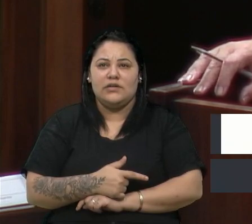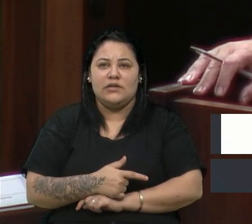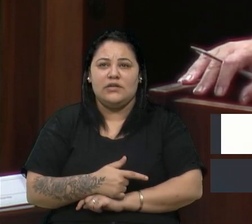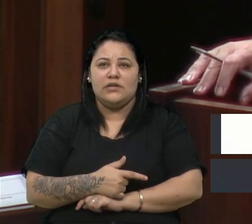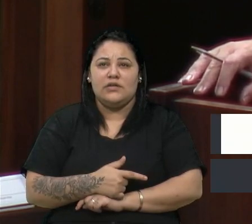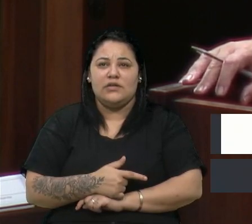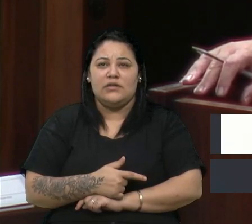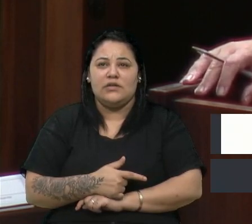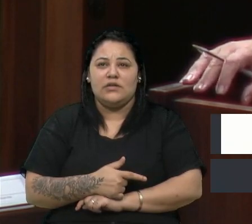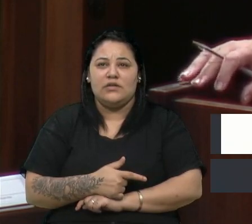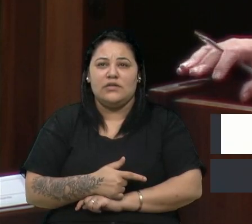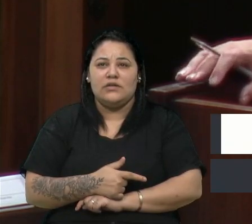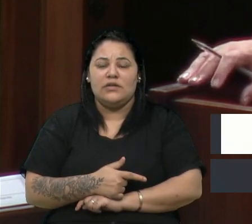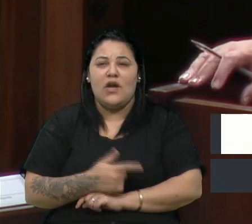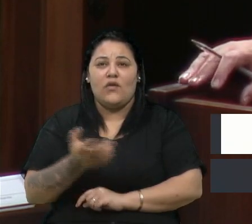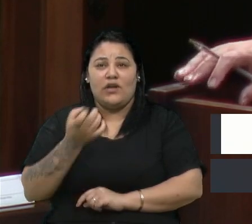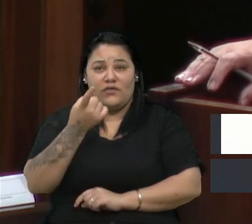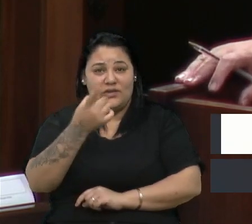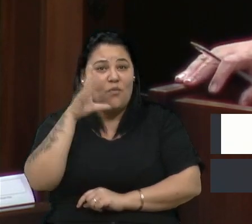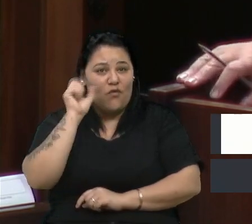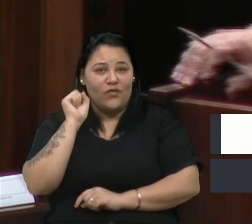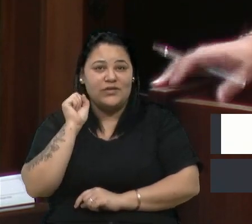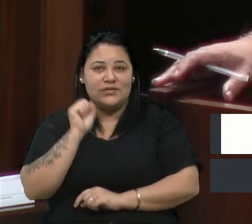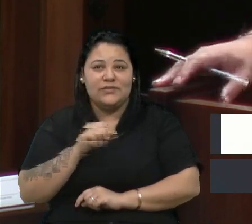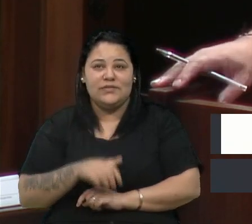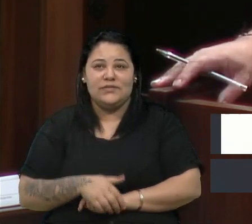eu queria que o professor Zanquim me ouvisse aí.